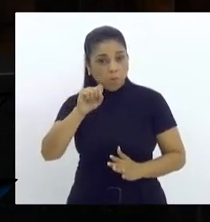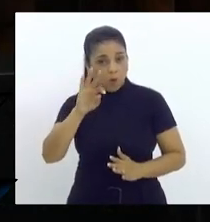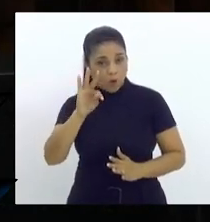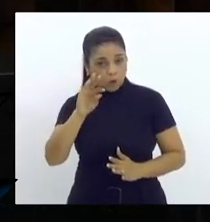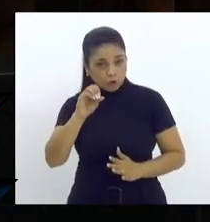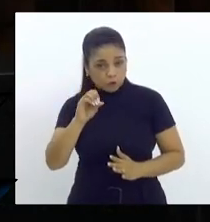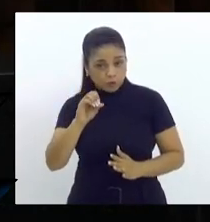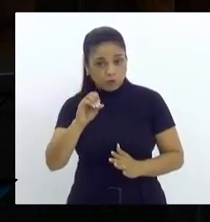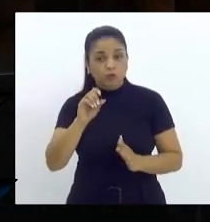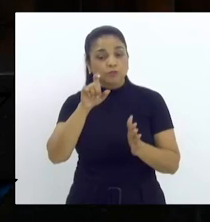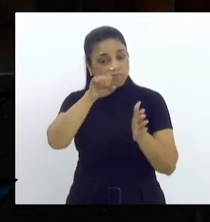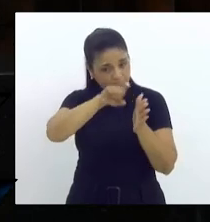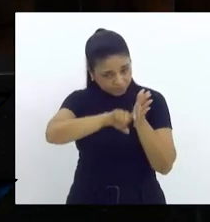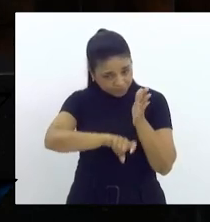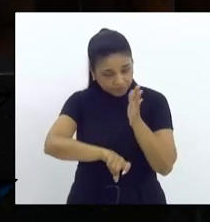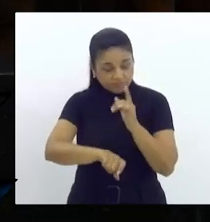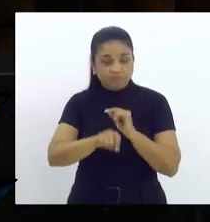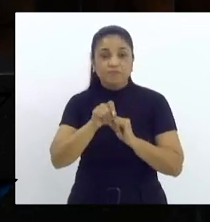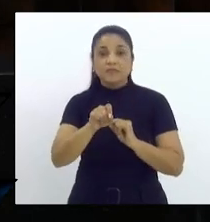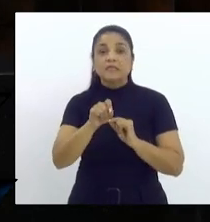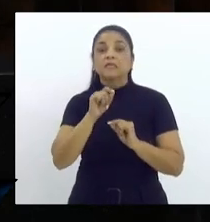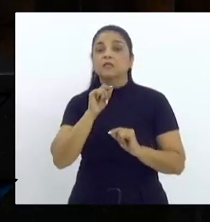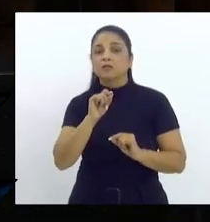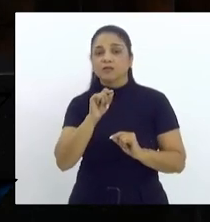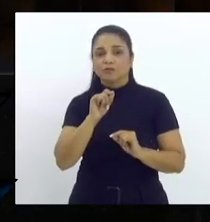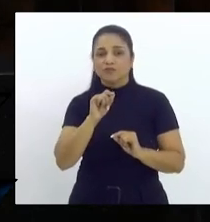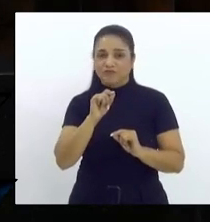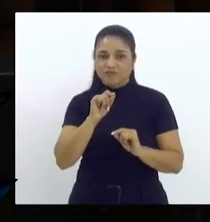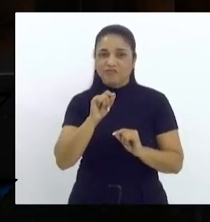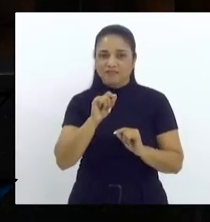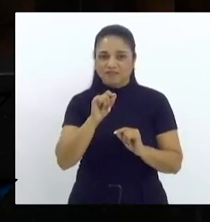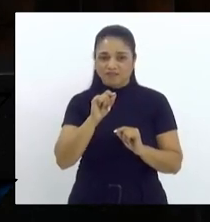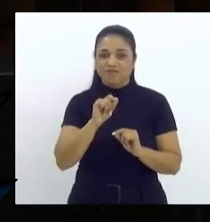contribuições que incidem